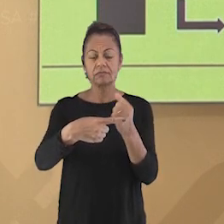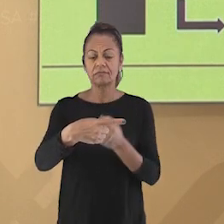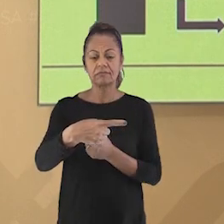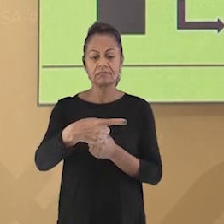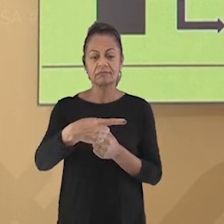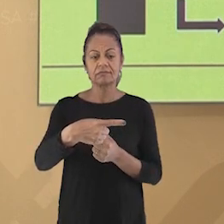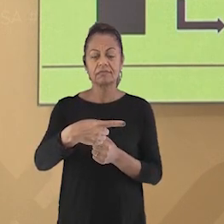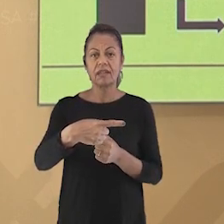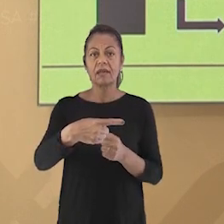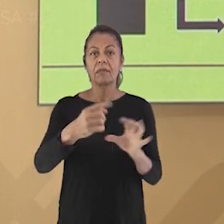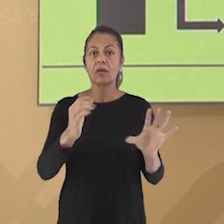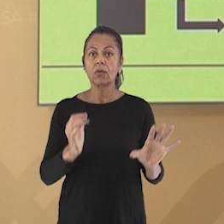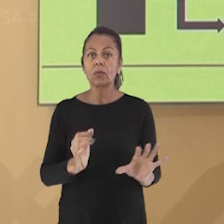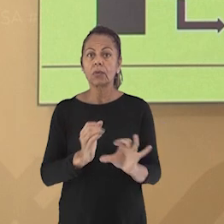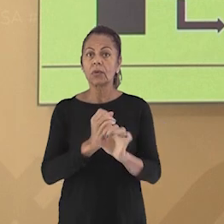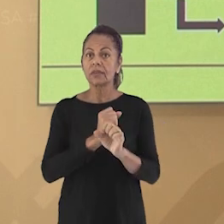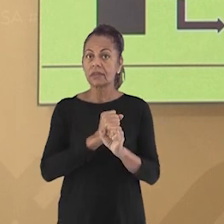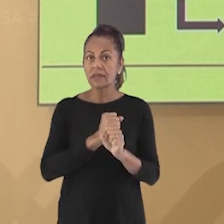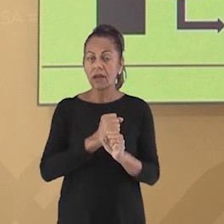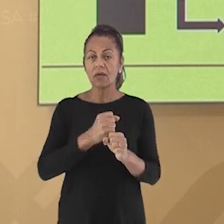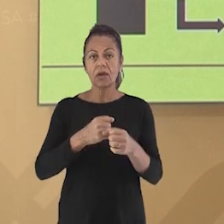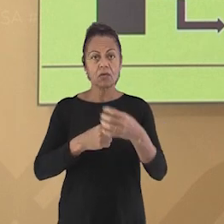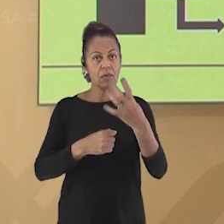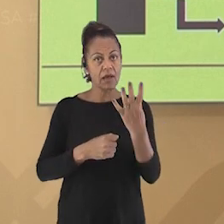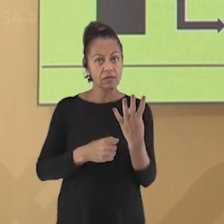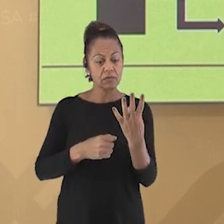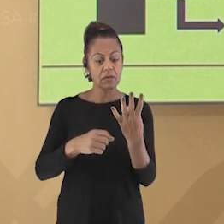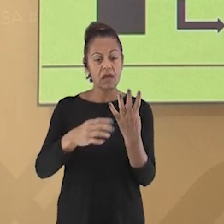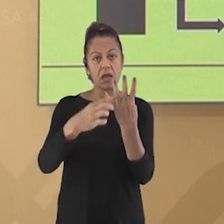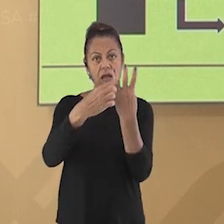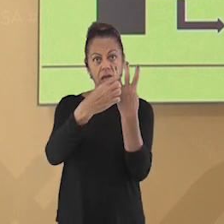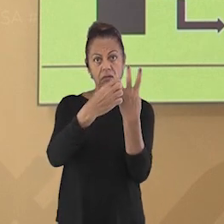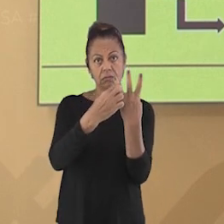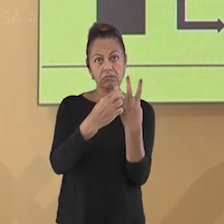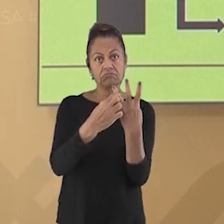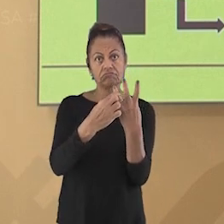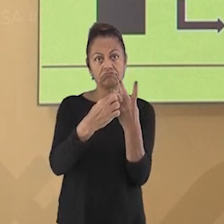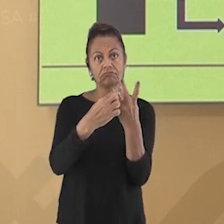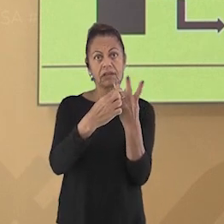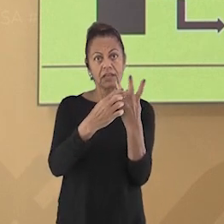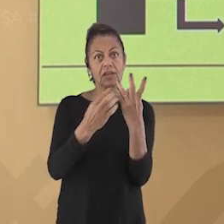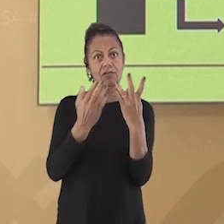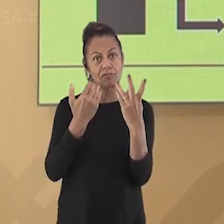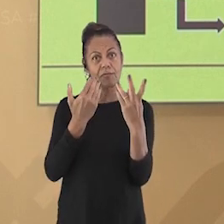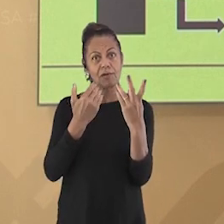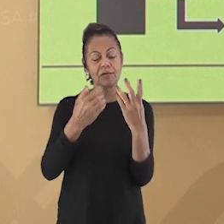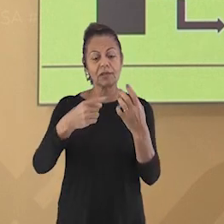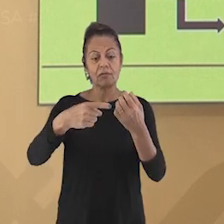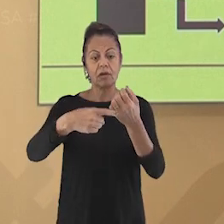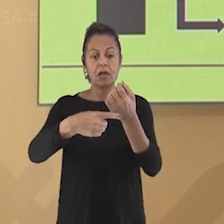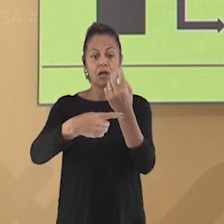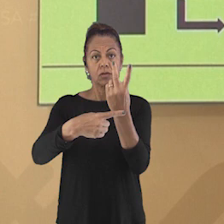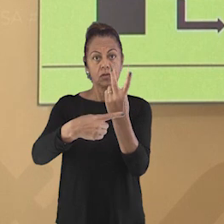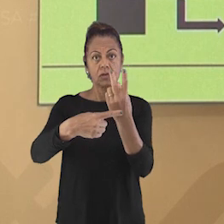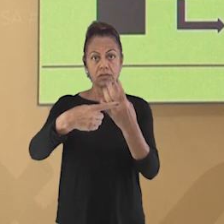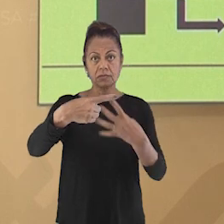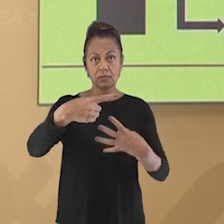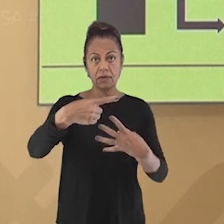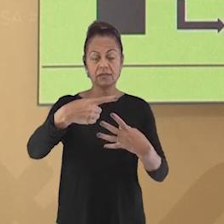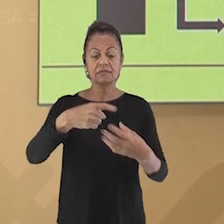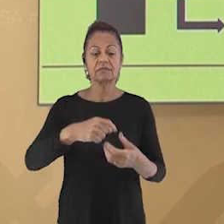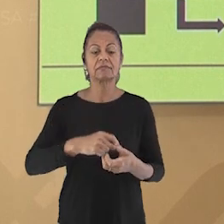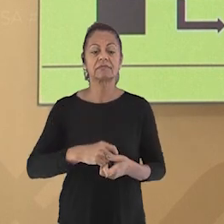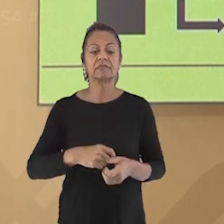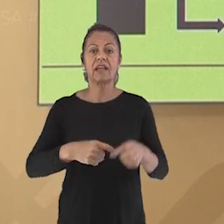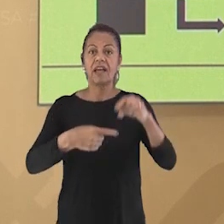exemplo, nós temos aqui essas 2 partes em roxo. O 2, que é a parte consumida, nós chamamos de